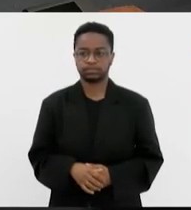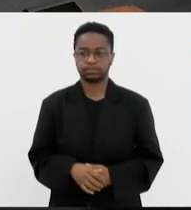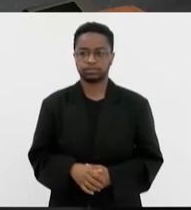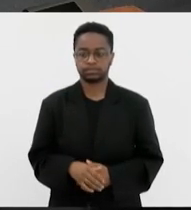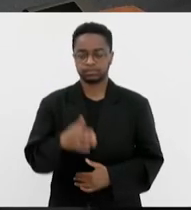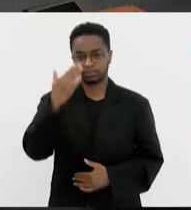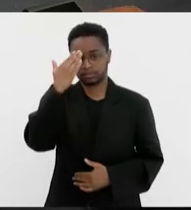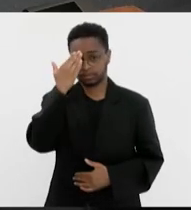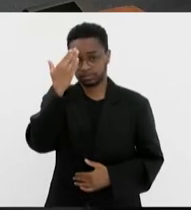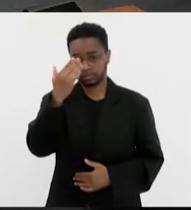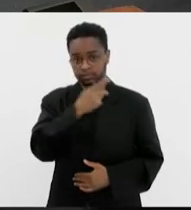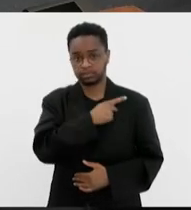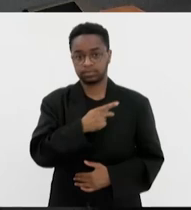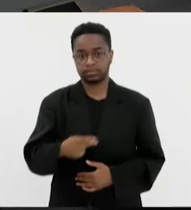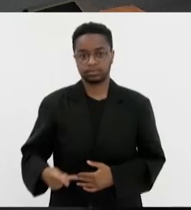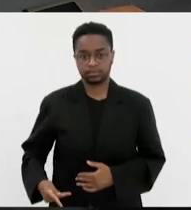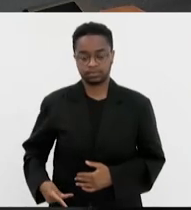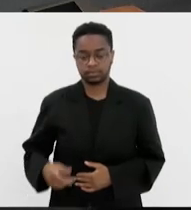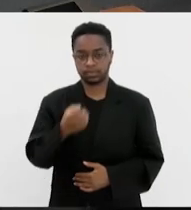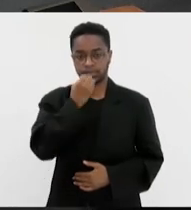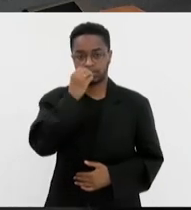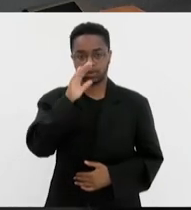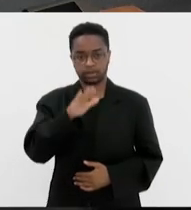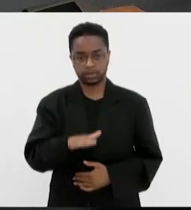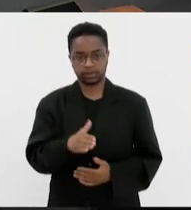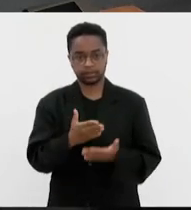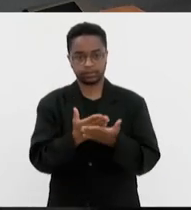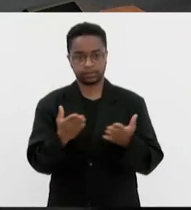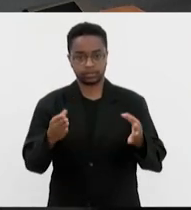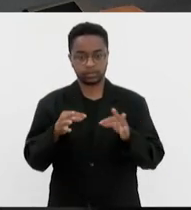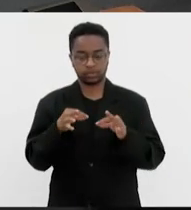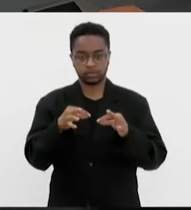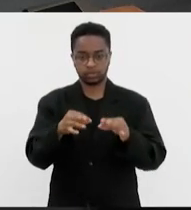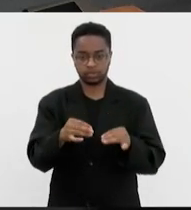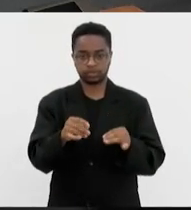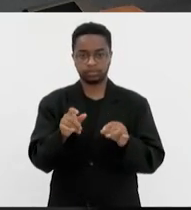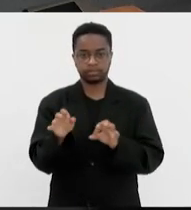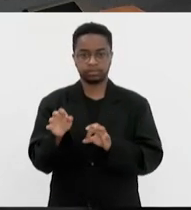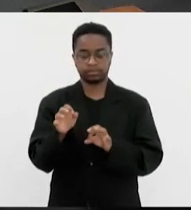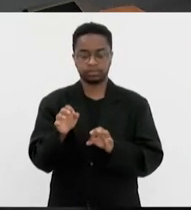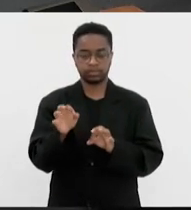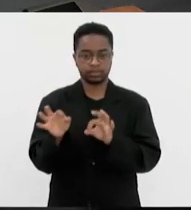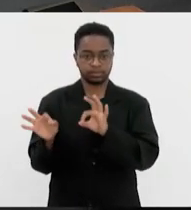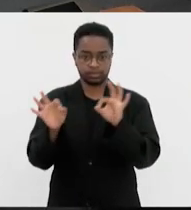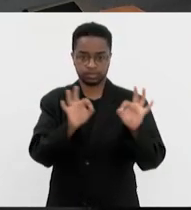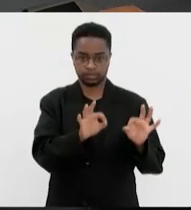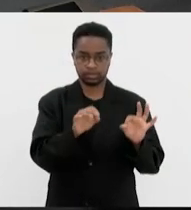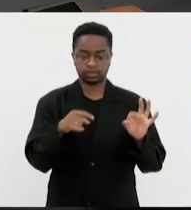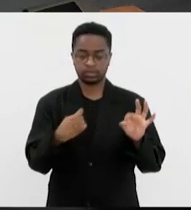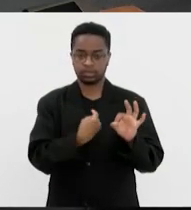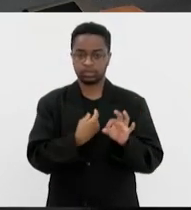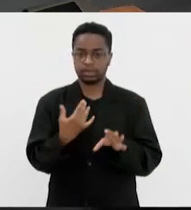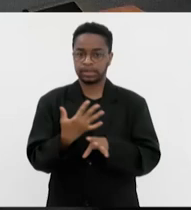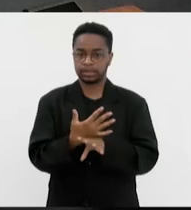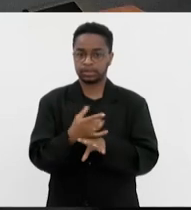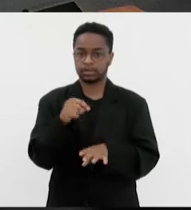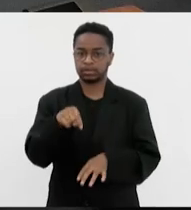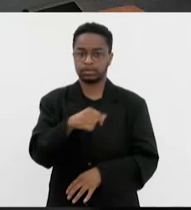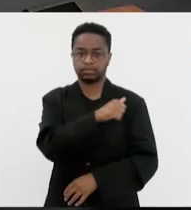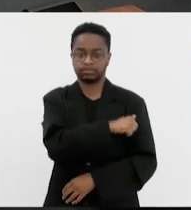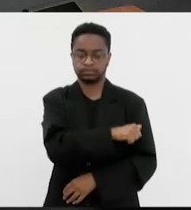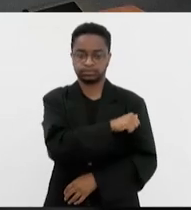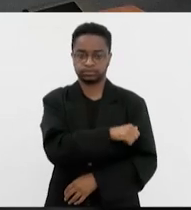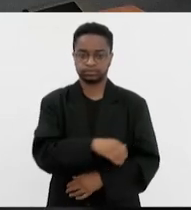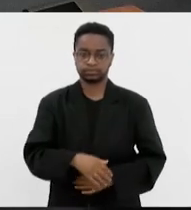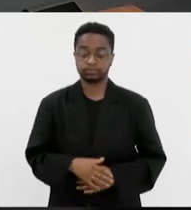Muito obrigado, presidente. Boa tarde a todos e todas que nos assistem nas cidades do Estado do Rio de Janeiro.